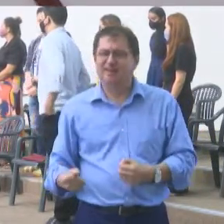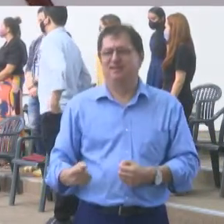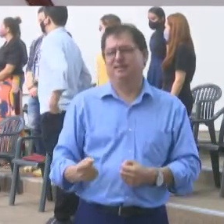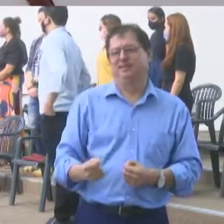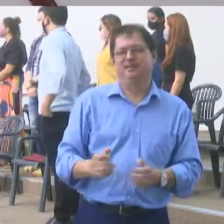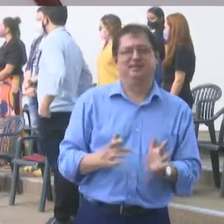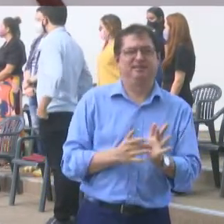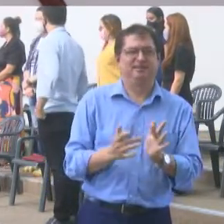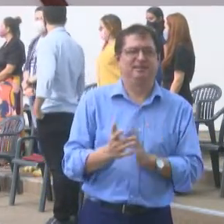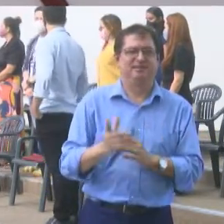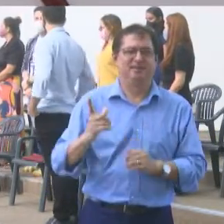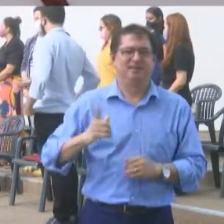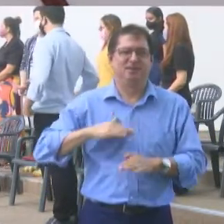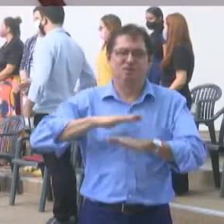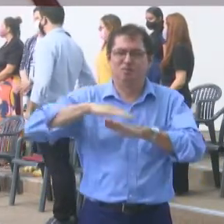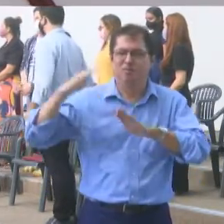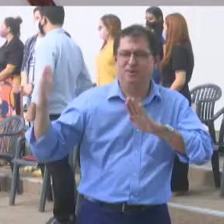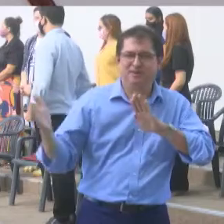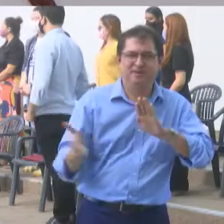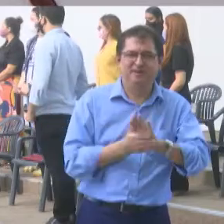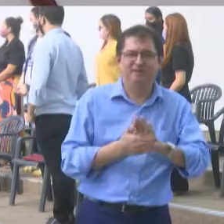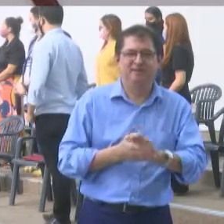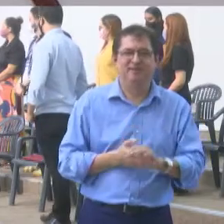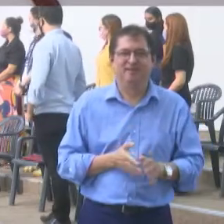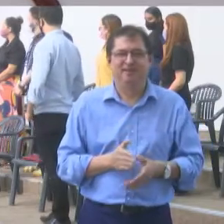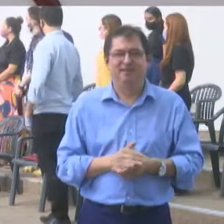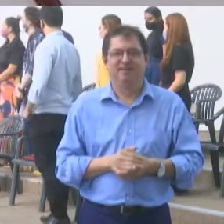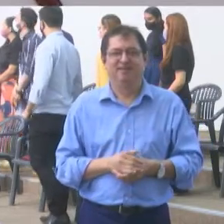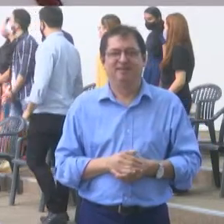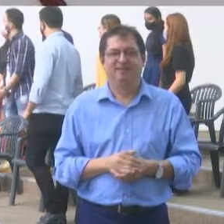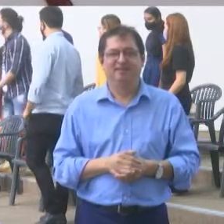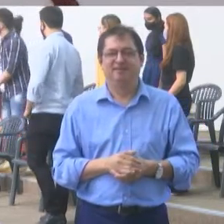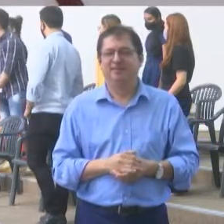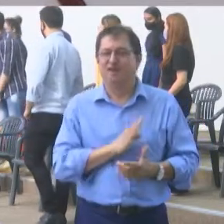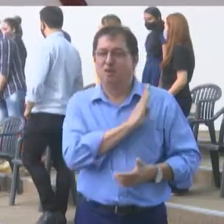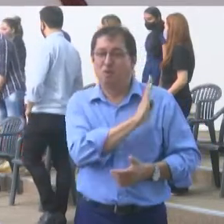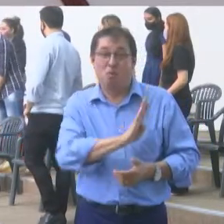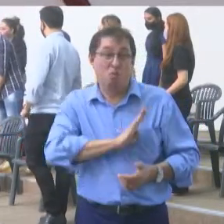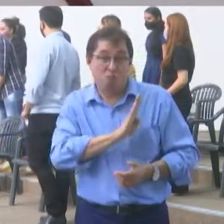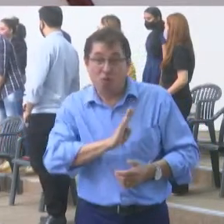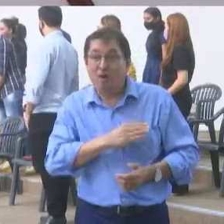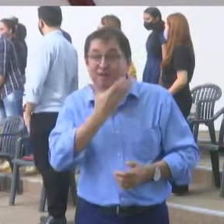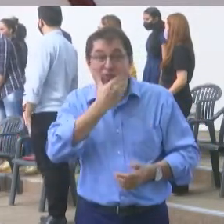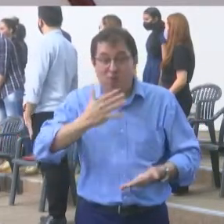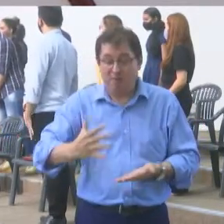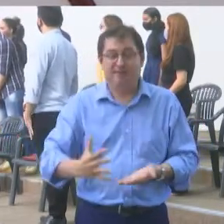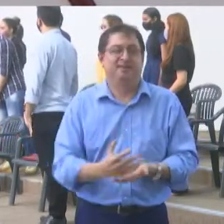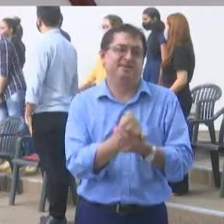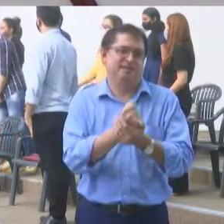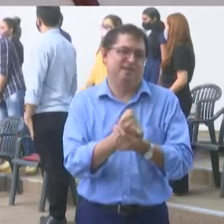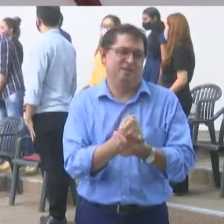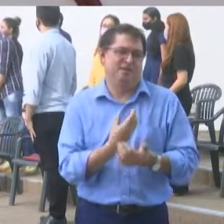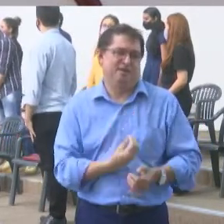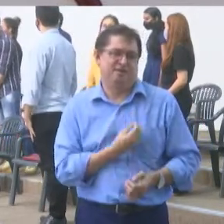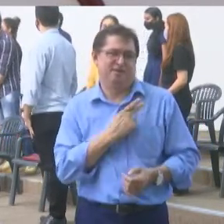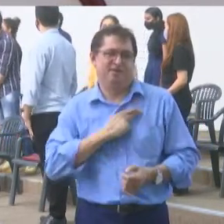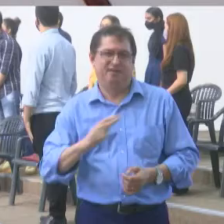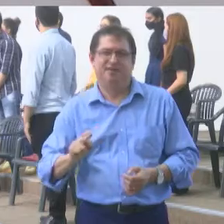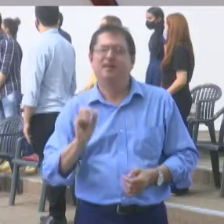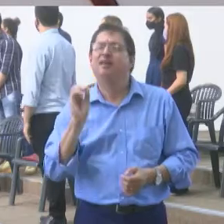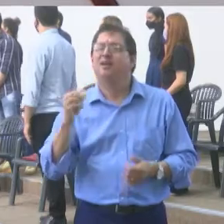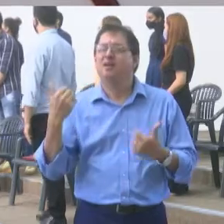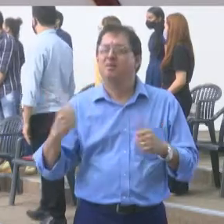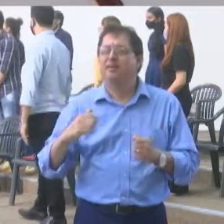alguma coisa, e eu vou terminar com isso. Boaz era o resgatador. Diga bem forte: resgatador. O que se precisa